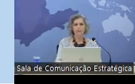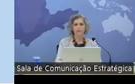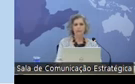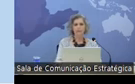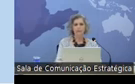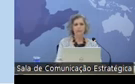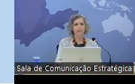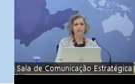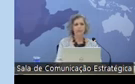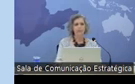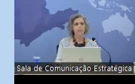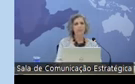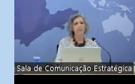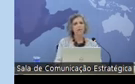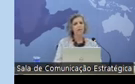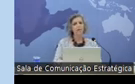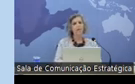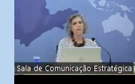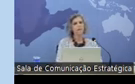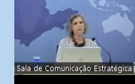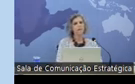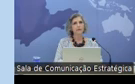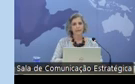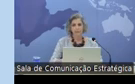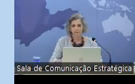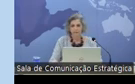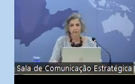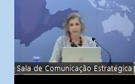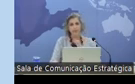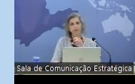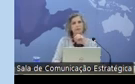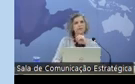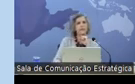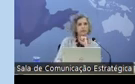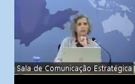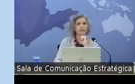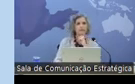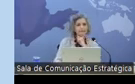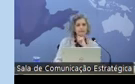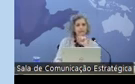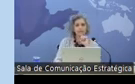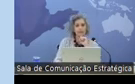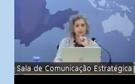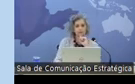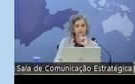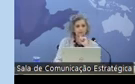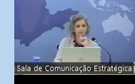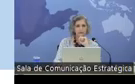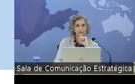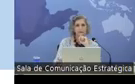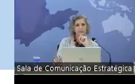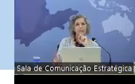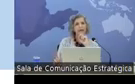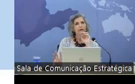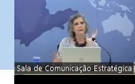que elas fizeram Oi e a notificação da gestante HIV é o que que a gente gostaria de chamar atenção dessa notificação